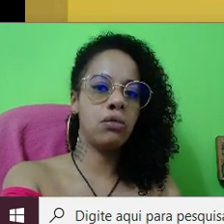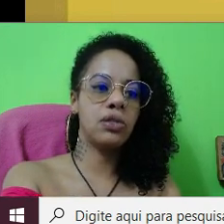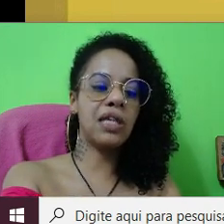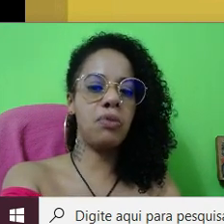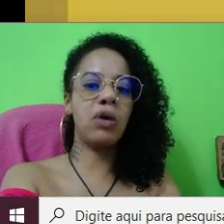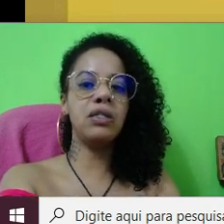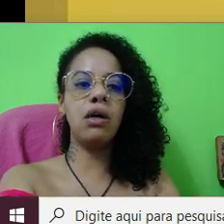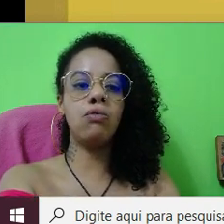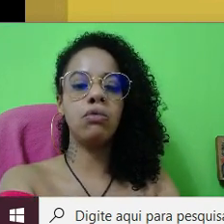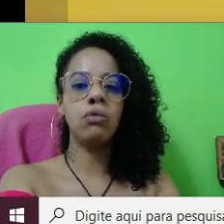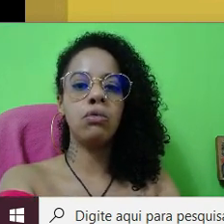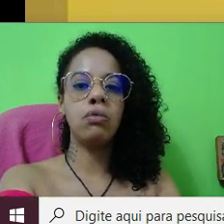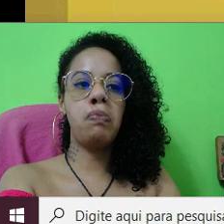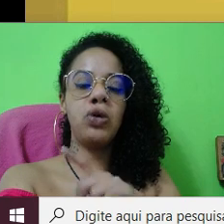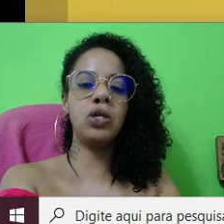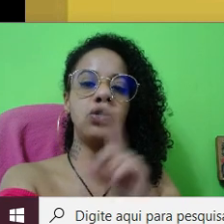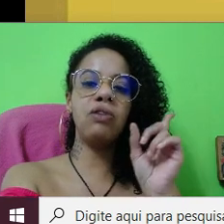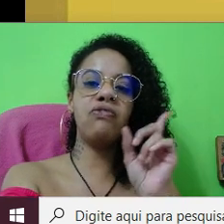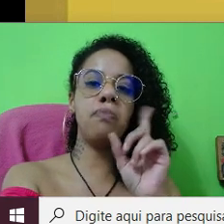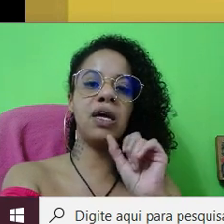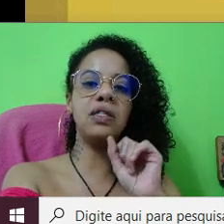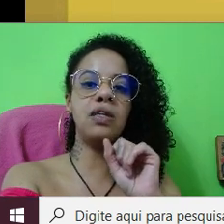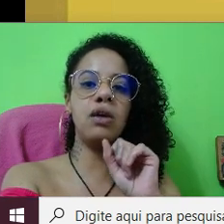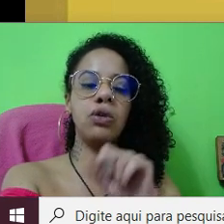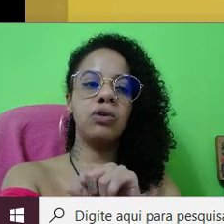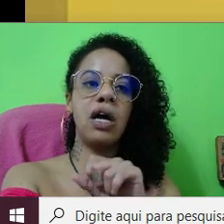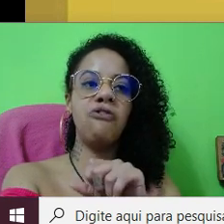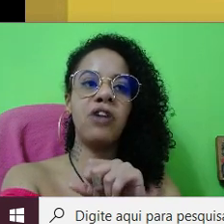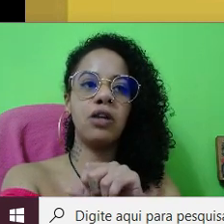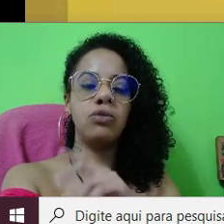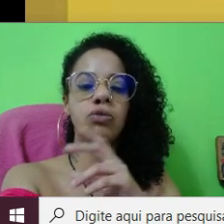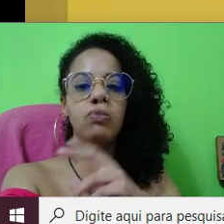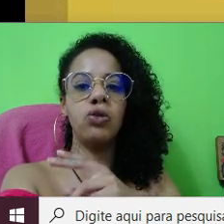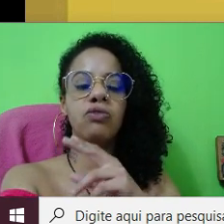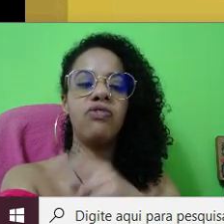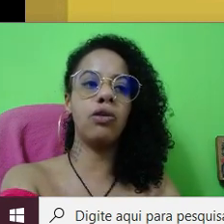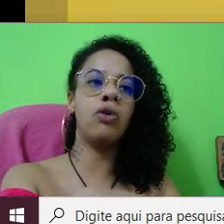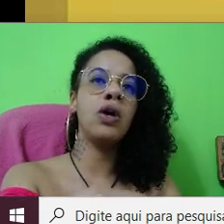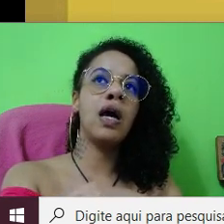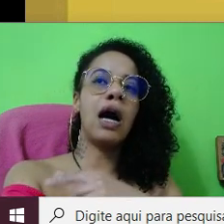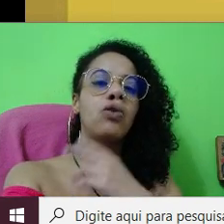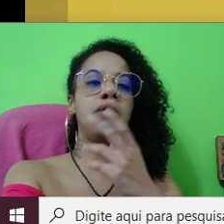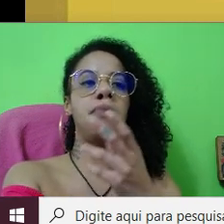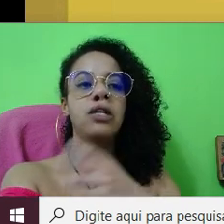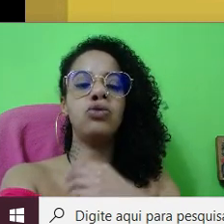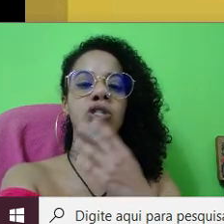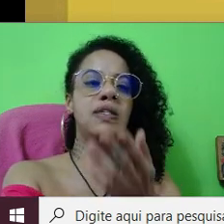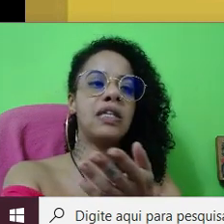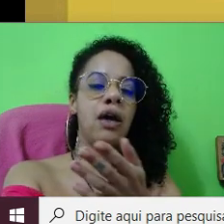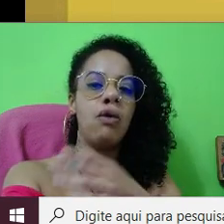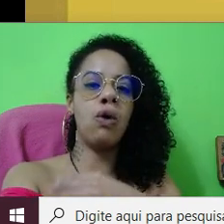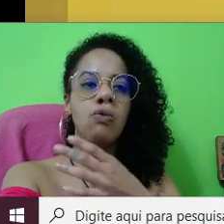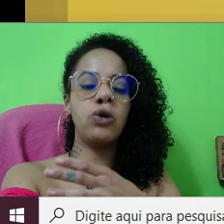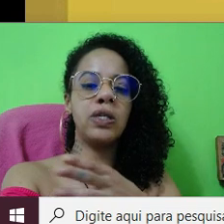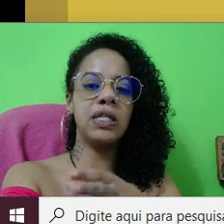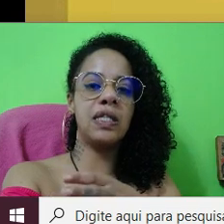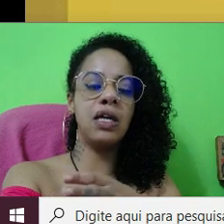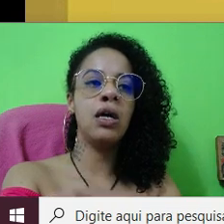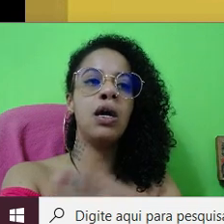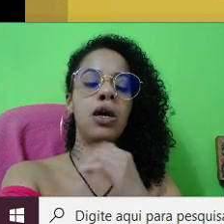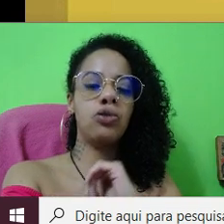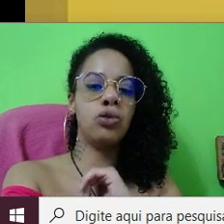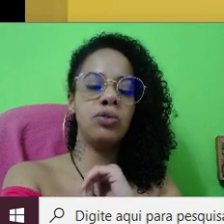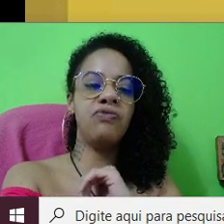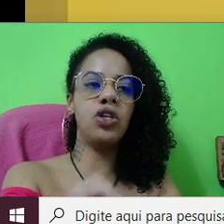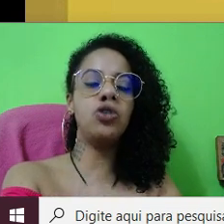direita sabe quais são por isso que foi bem estranho quando o gaioto e o moço falou acolhimento de insell alguma coisa